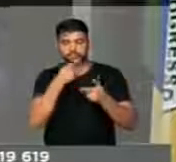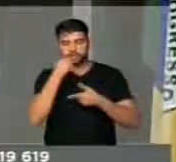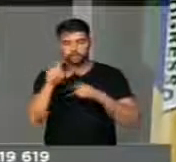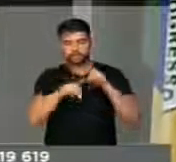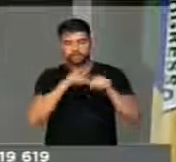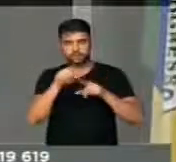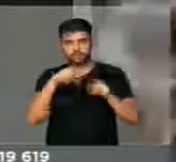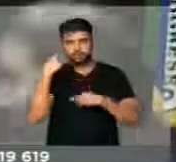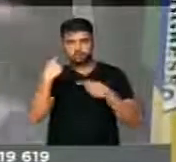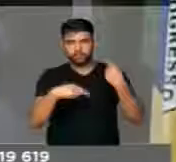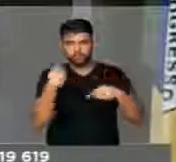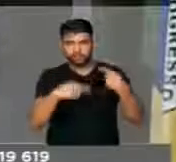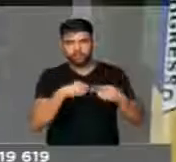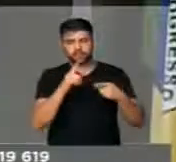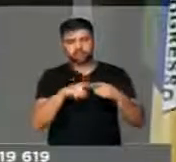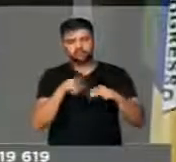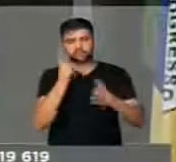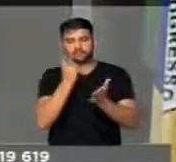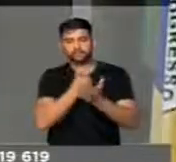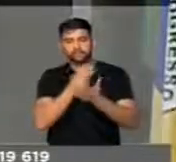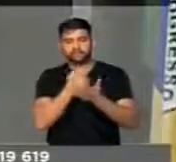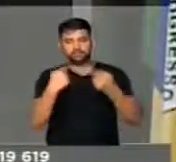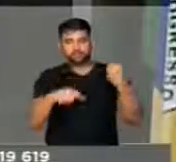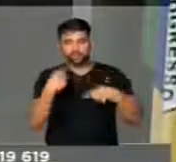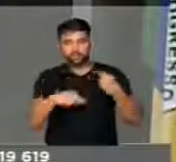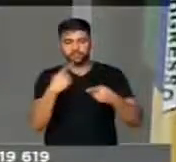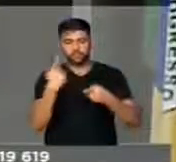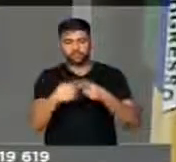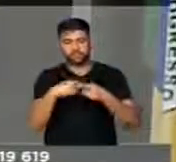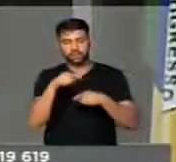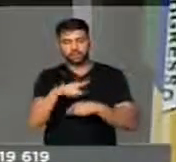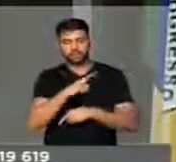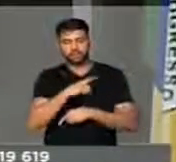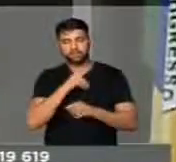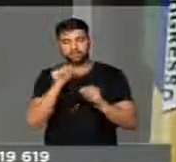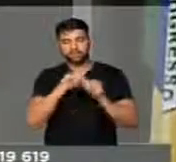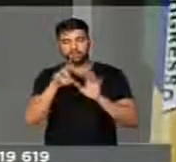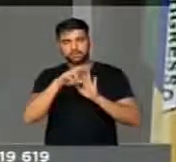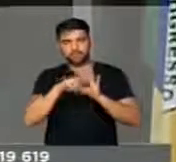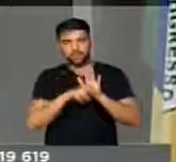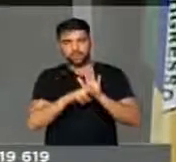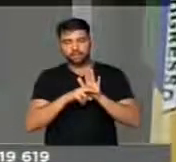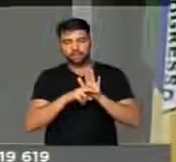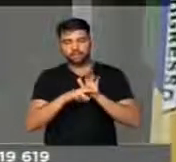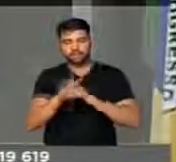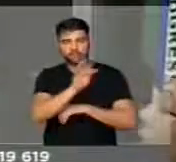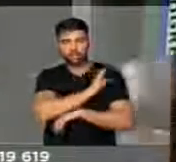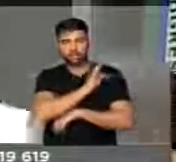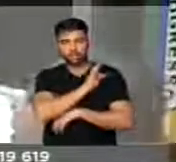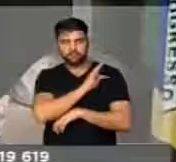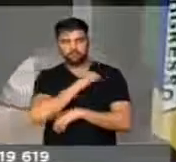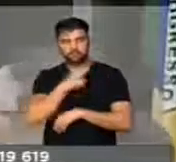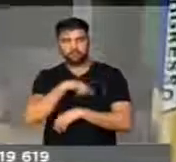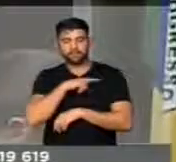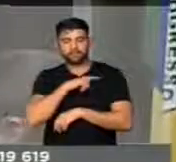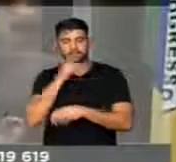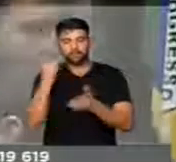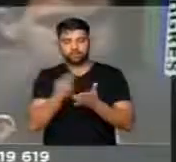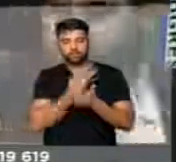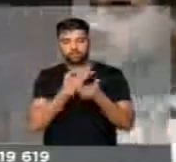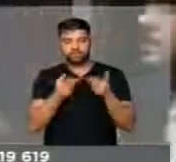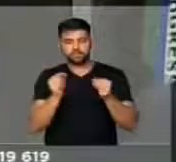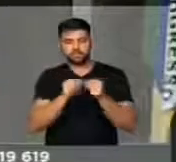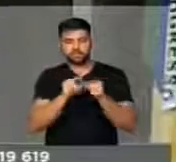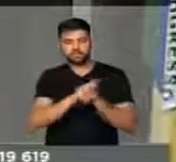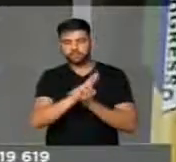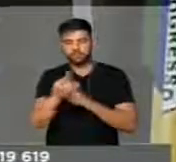indicações políticas, meramente políticas, porque aqui nós estabelecemos critérios técnicos para que aconteçam